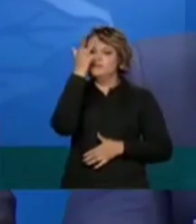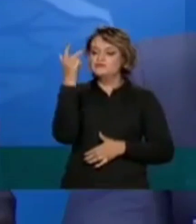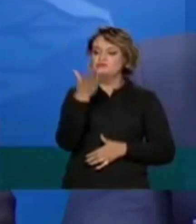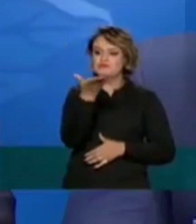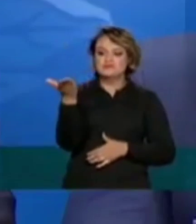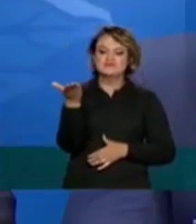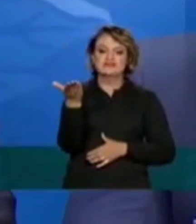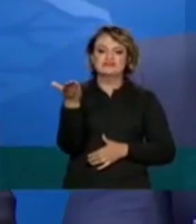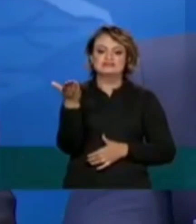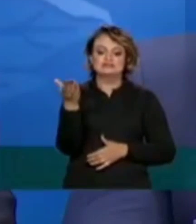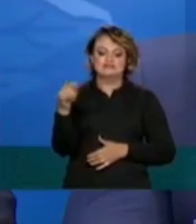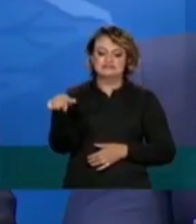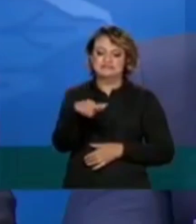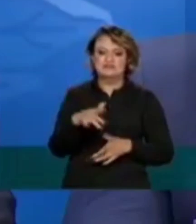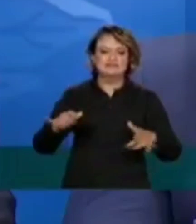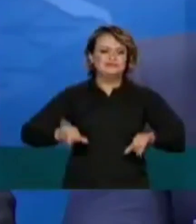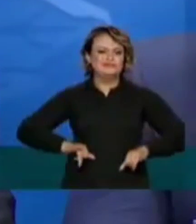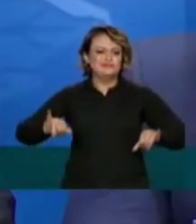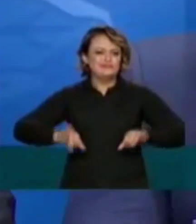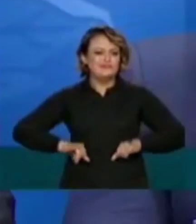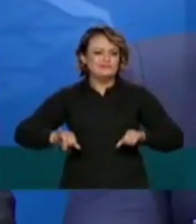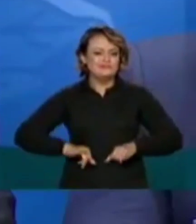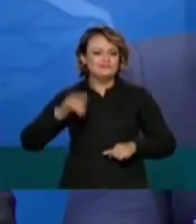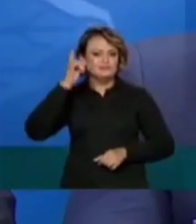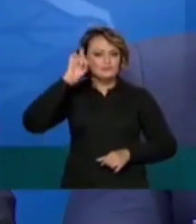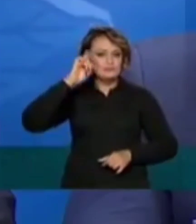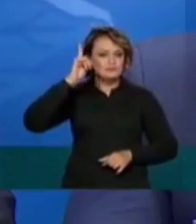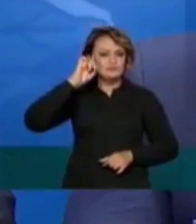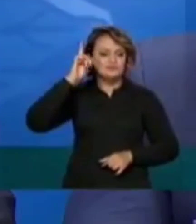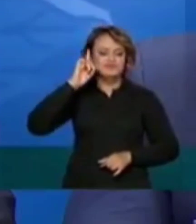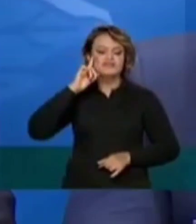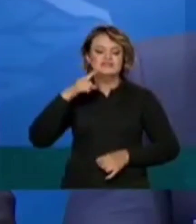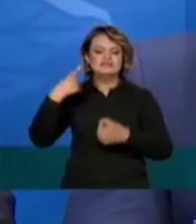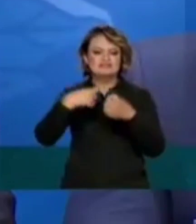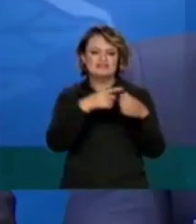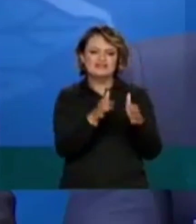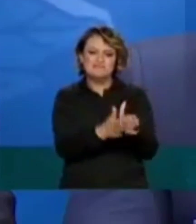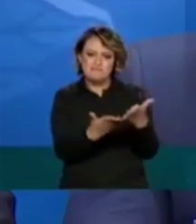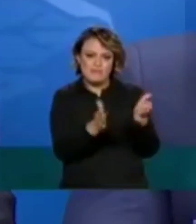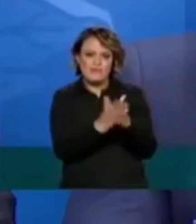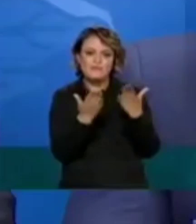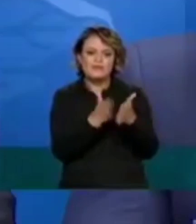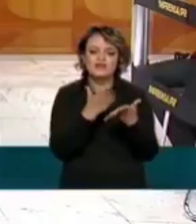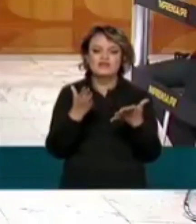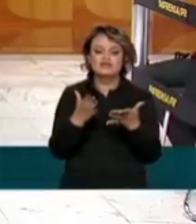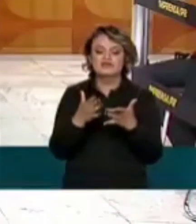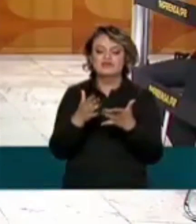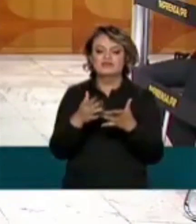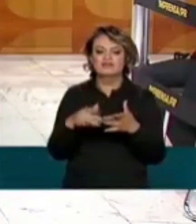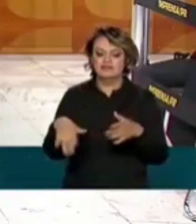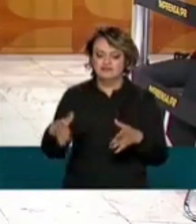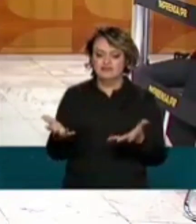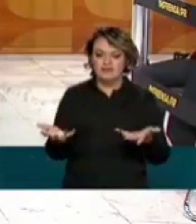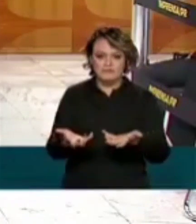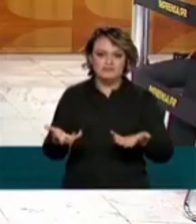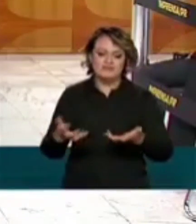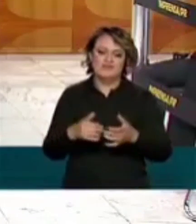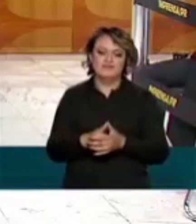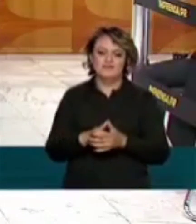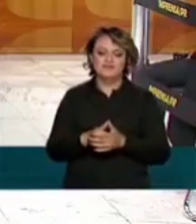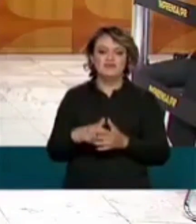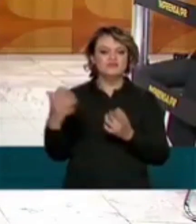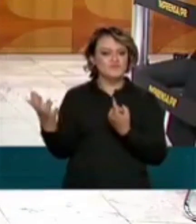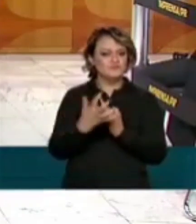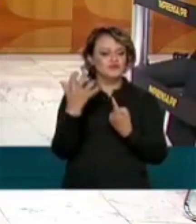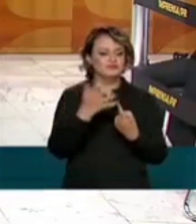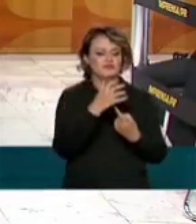estão, presidente, na ponta, no sofrimento, no dia a dia, nas cidades mais humildes e na base da pirâmide do povo brasileiro. Afeta a classe